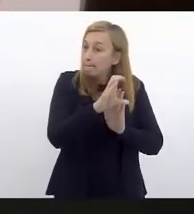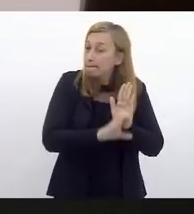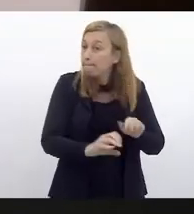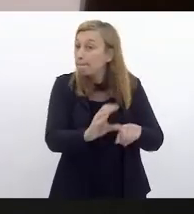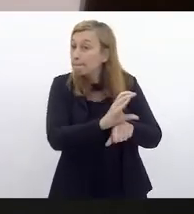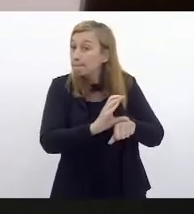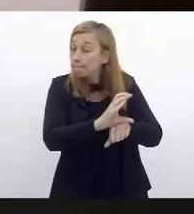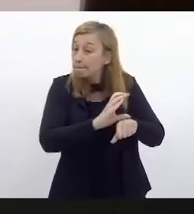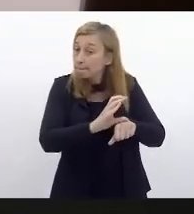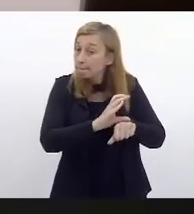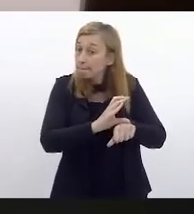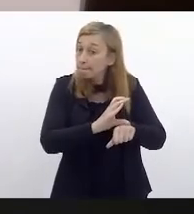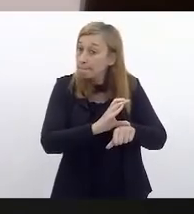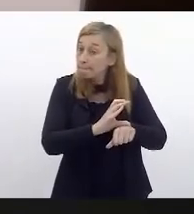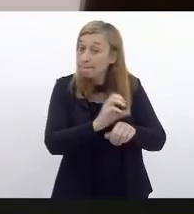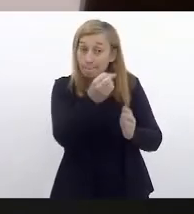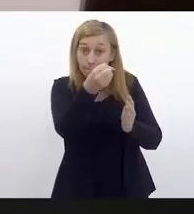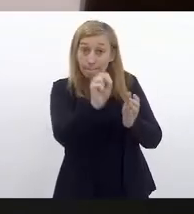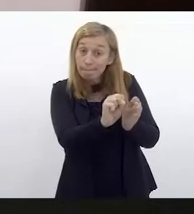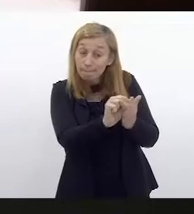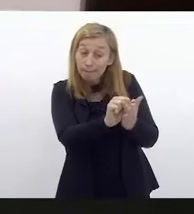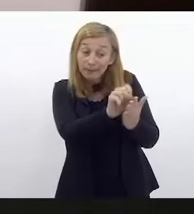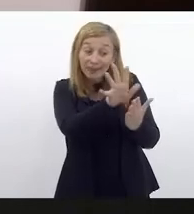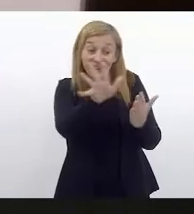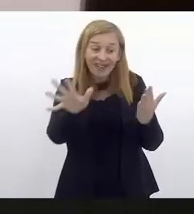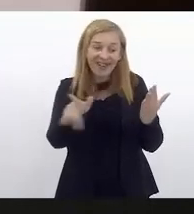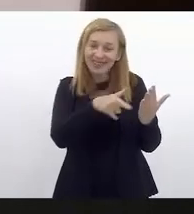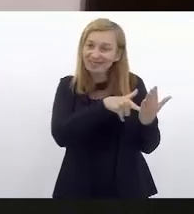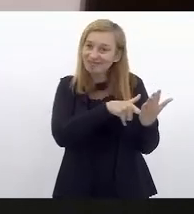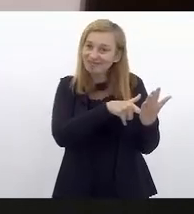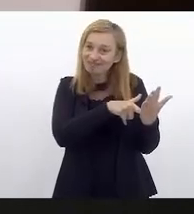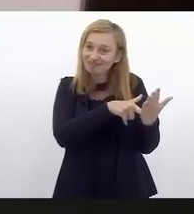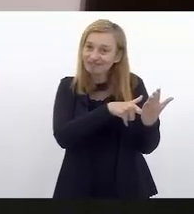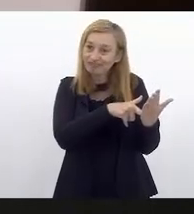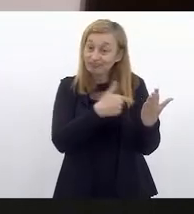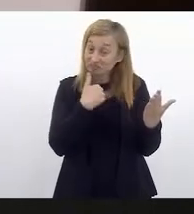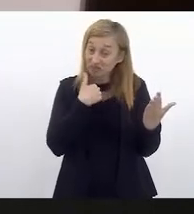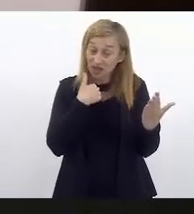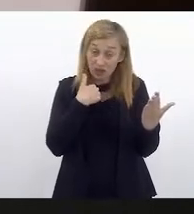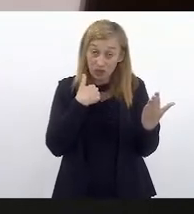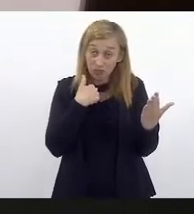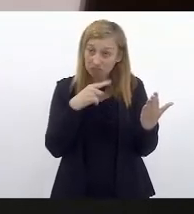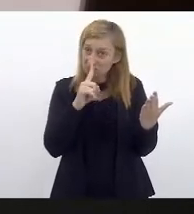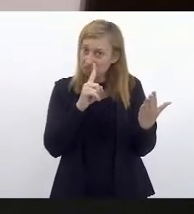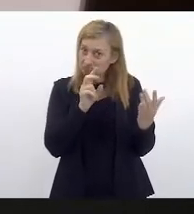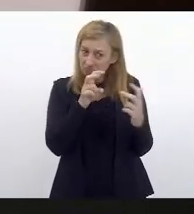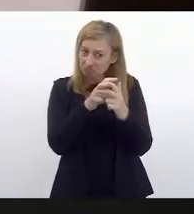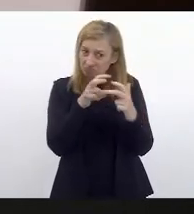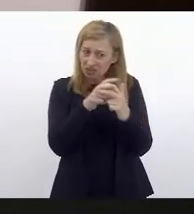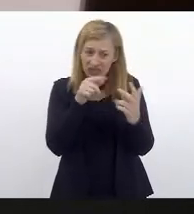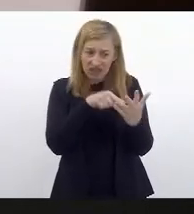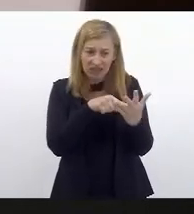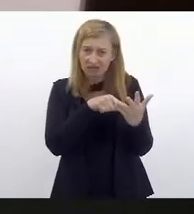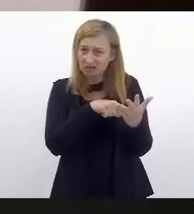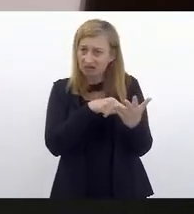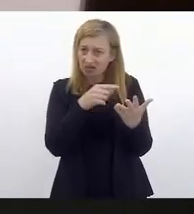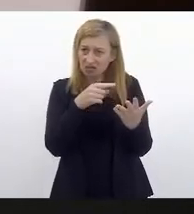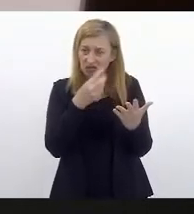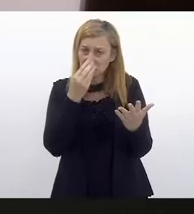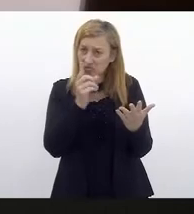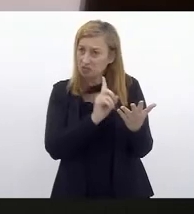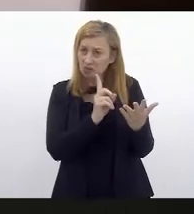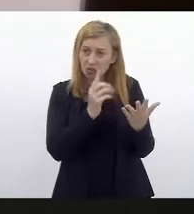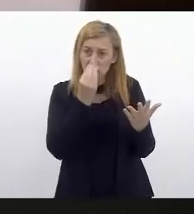constitucional está clara. E eu não vou brigar com a emenda constitucional, ela está